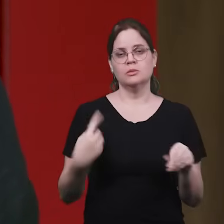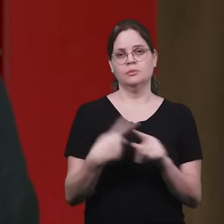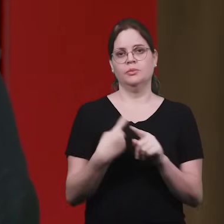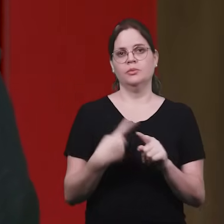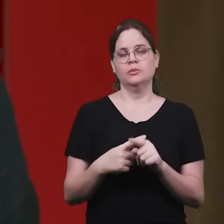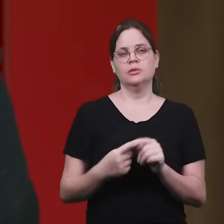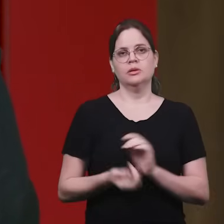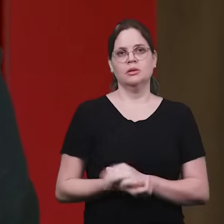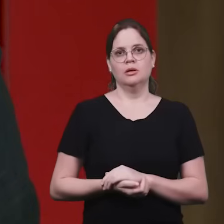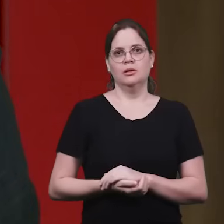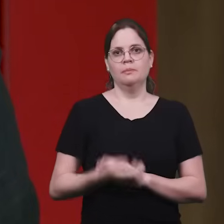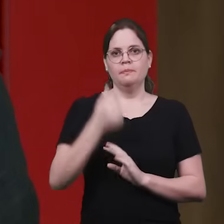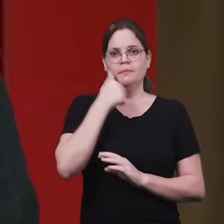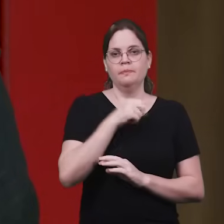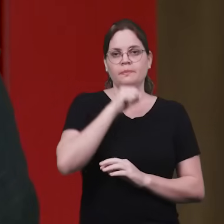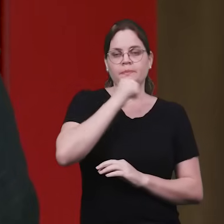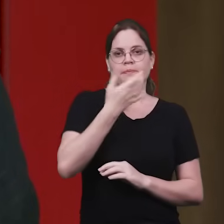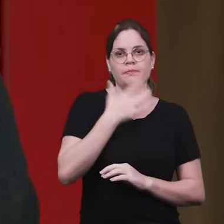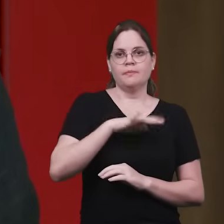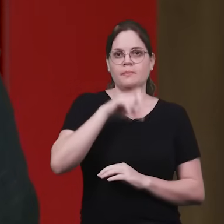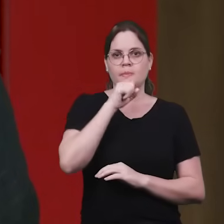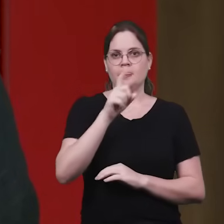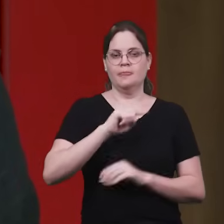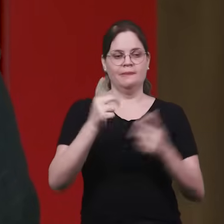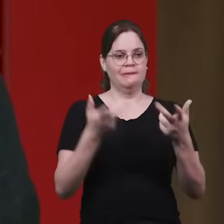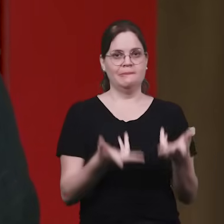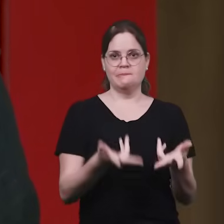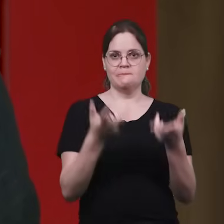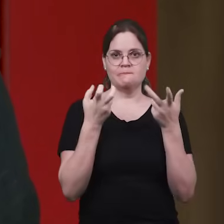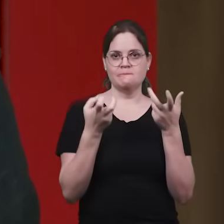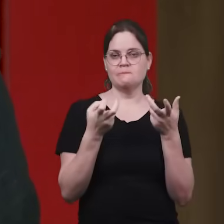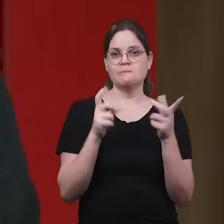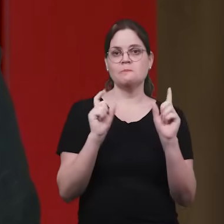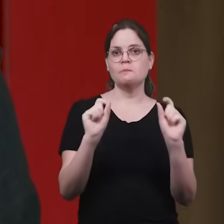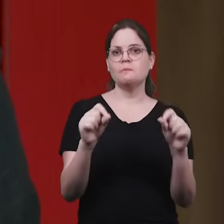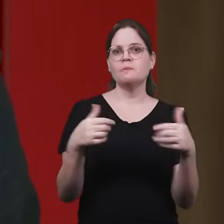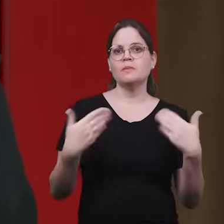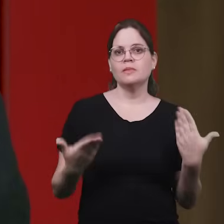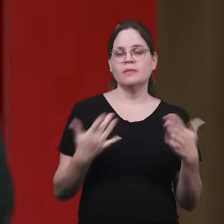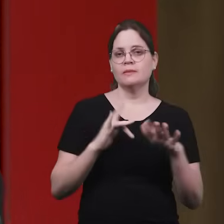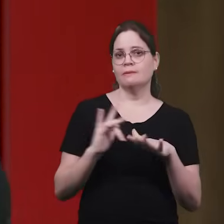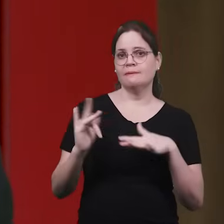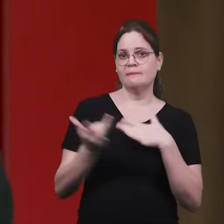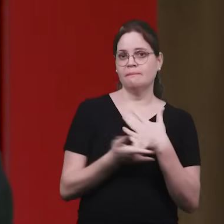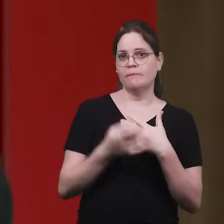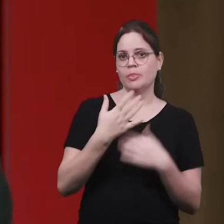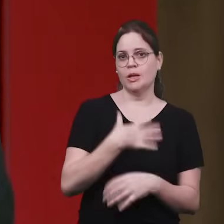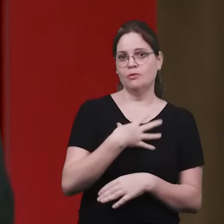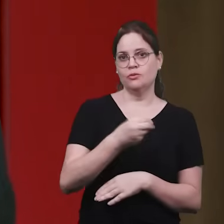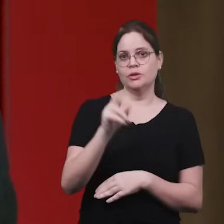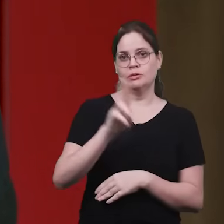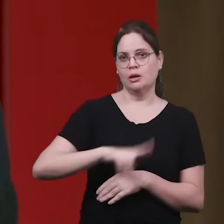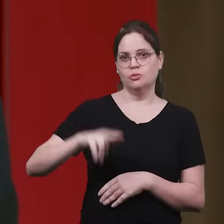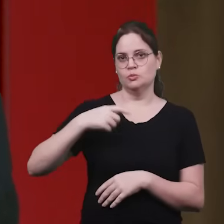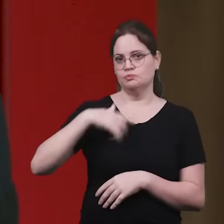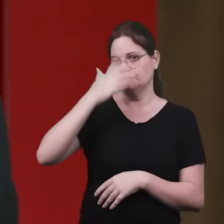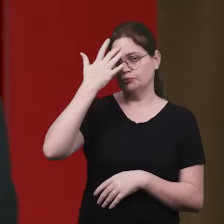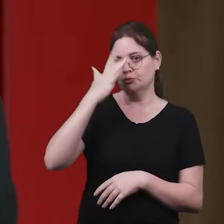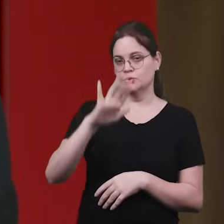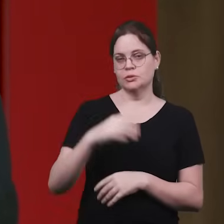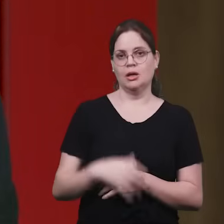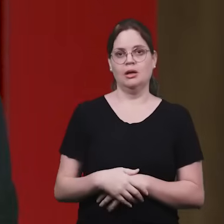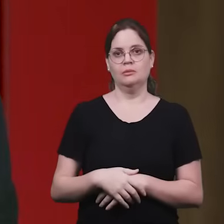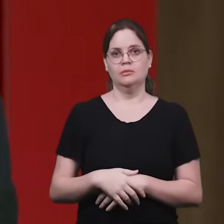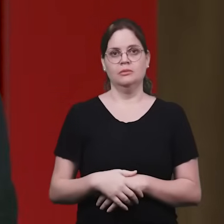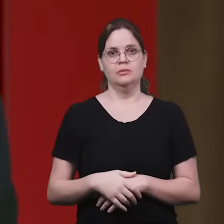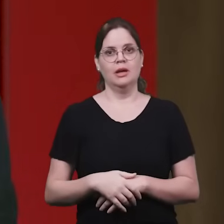né? Pessoas que... os pais, às vezes, que não observam muito que tipo de rede social que está usando. E aquilo